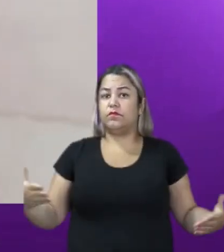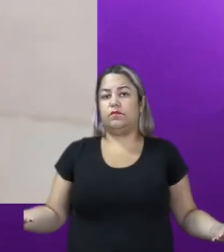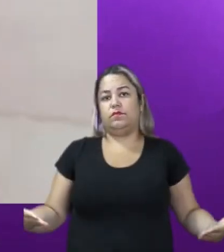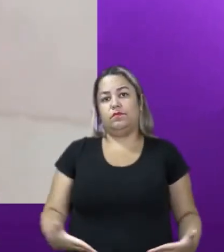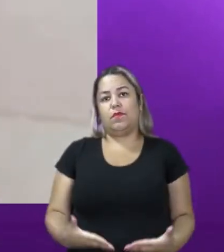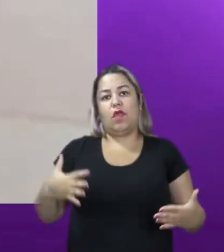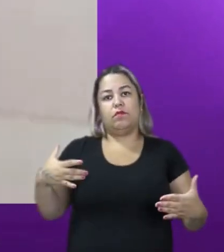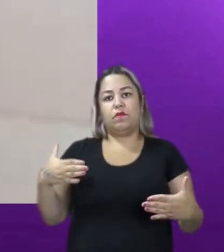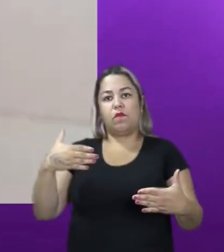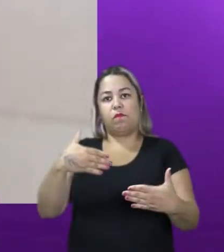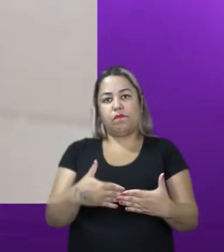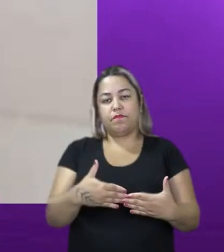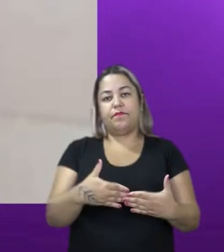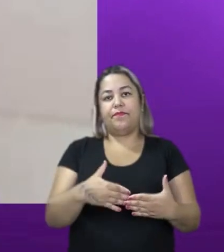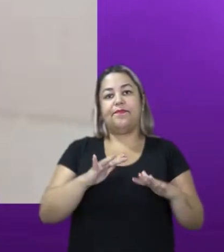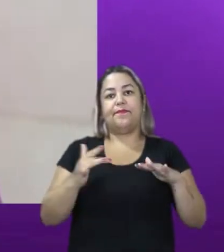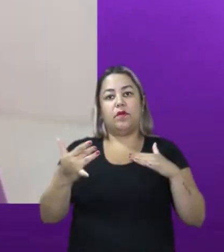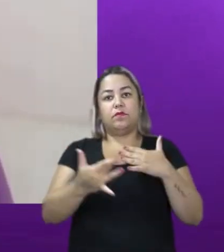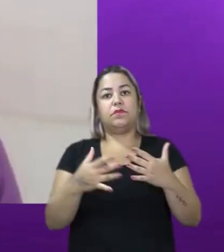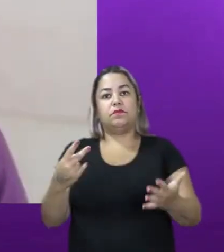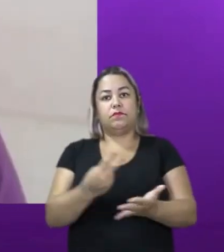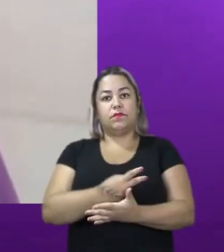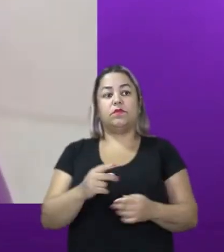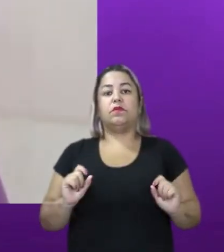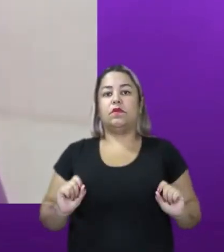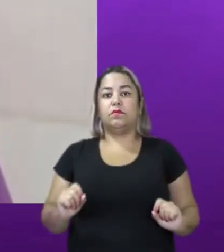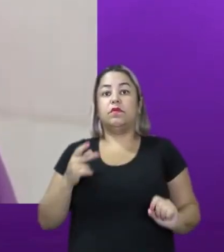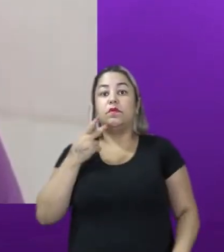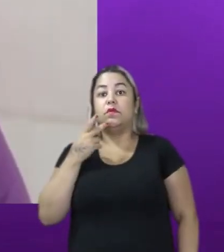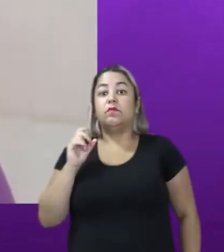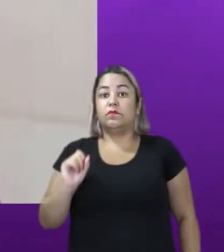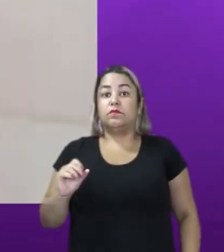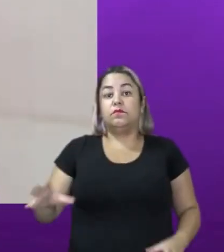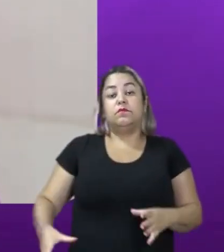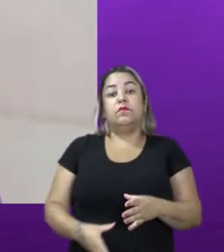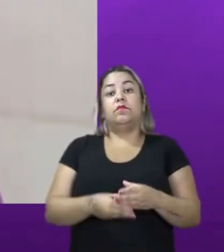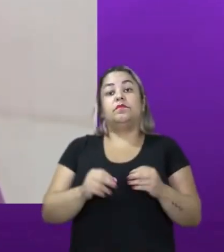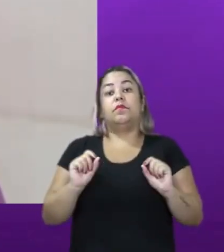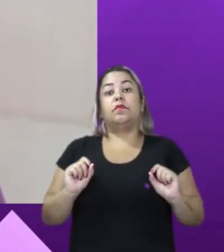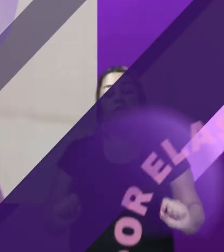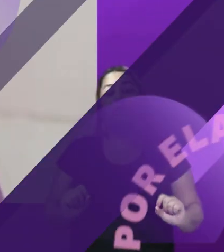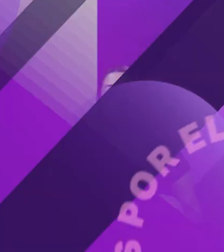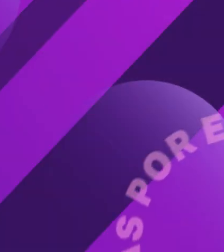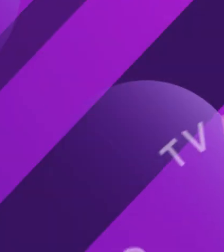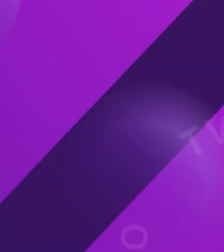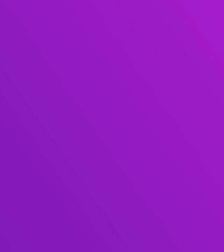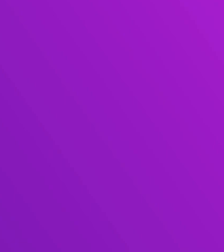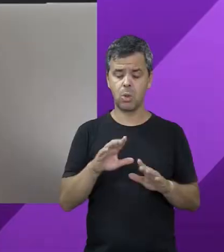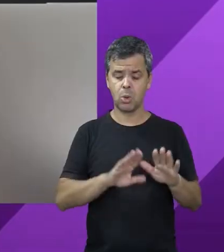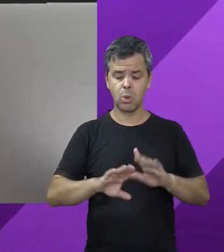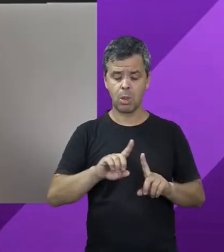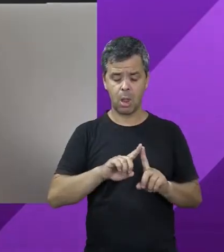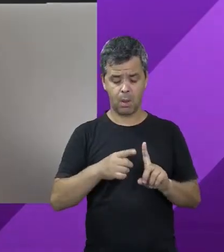esse avanço das redes sociais, ele vem também para esse meio, que é justamente nos calar. As